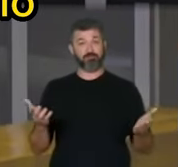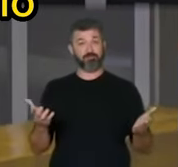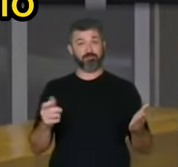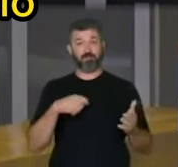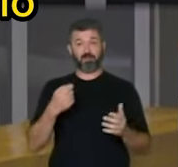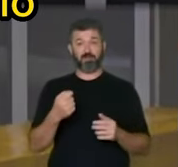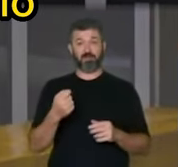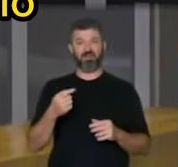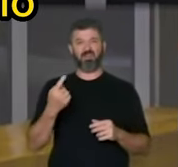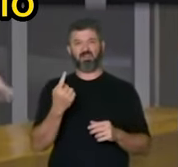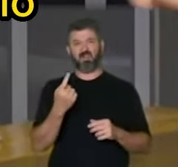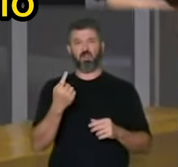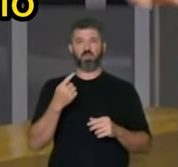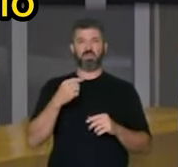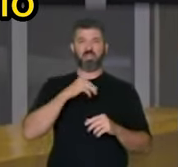até